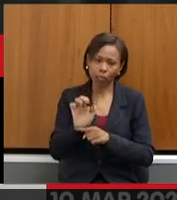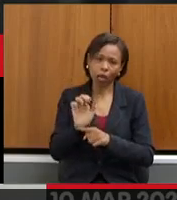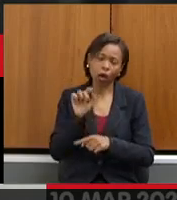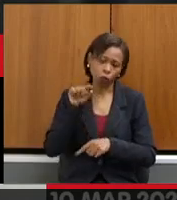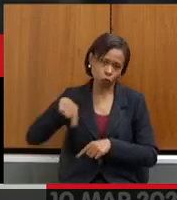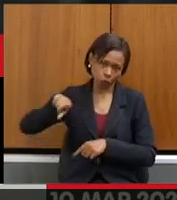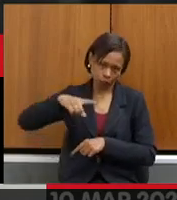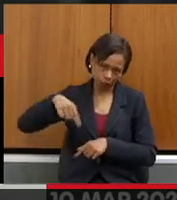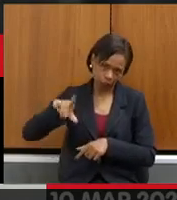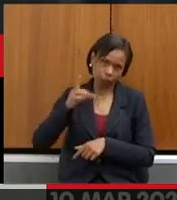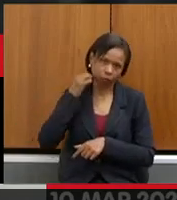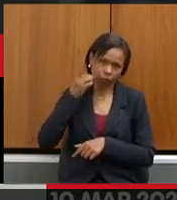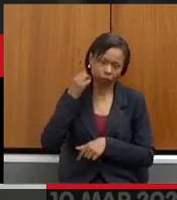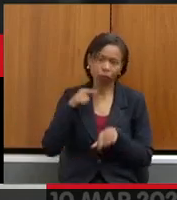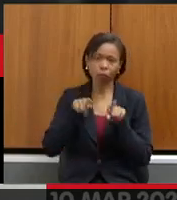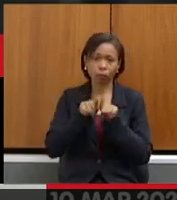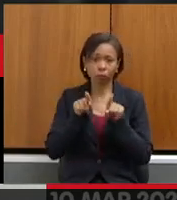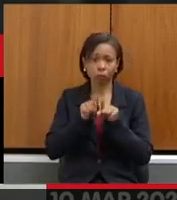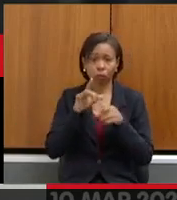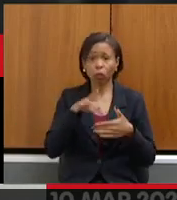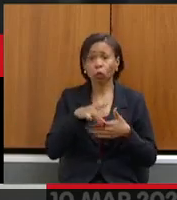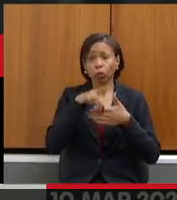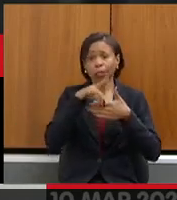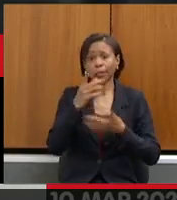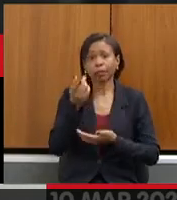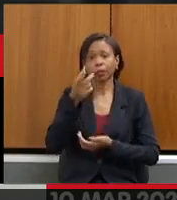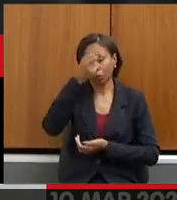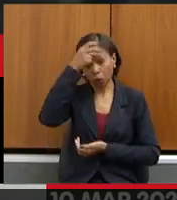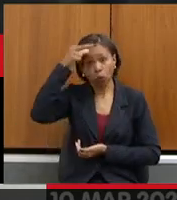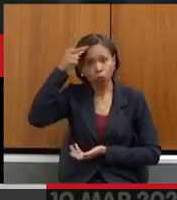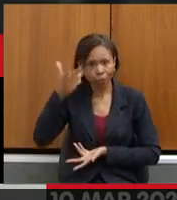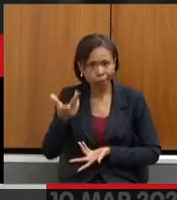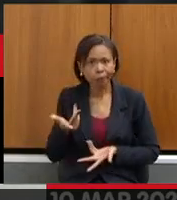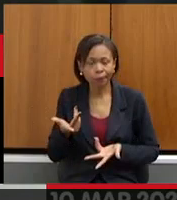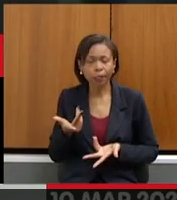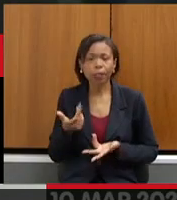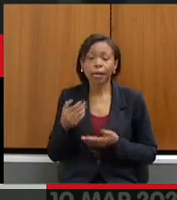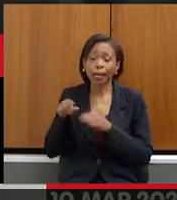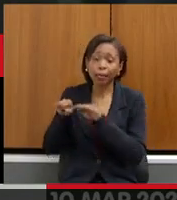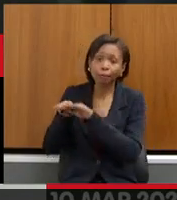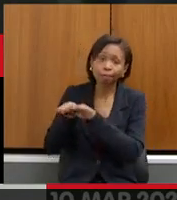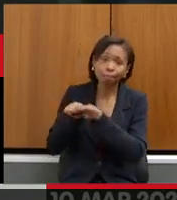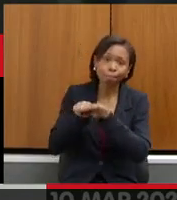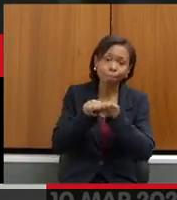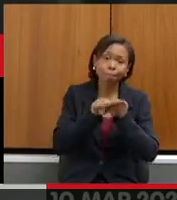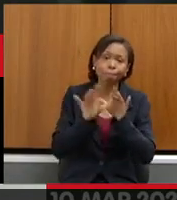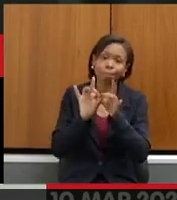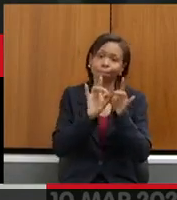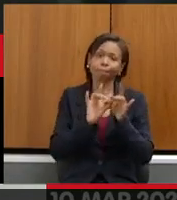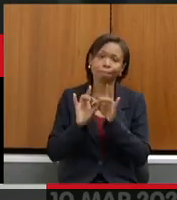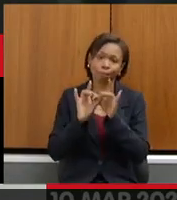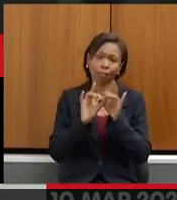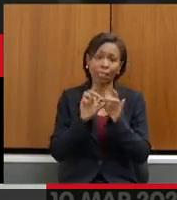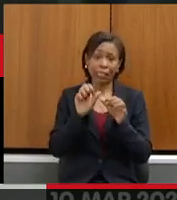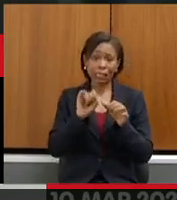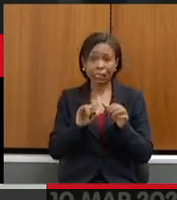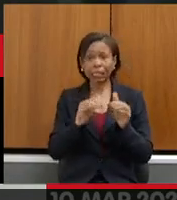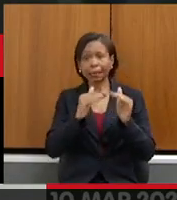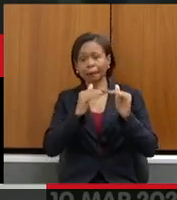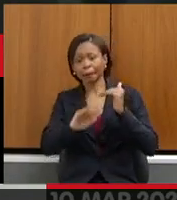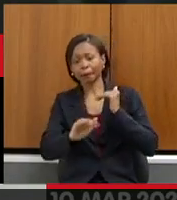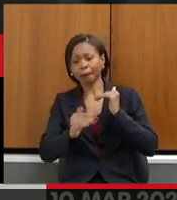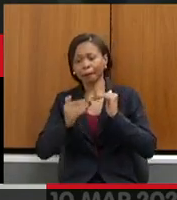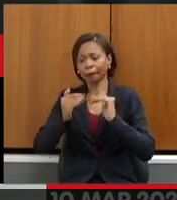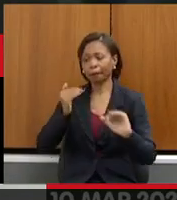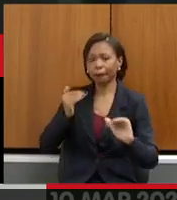e também as lideranças municipais esse alinhamento é fundamental porque se nós não falamos a mesma língua